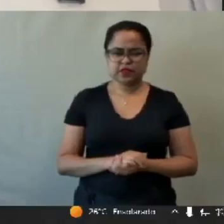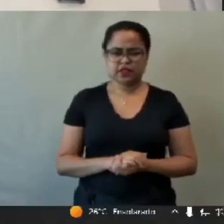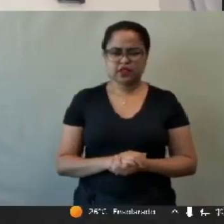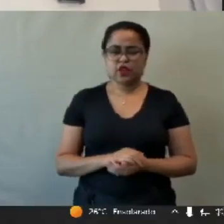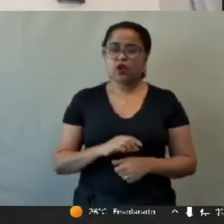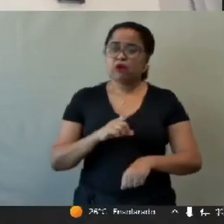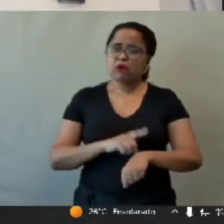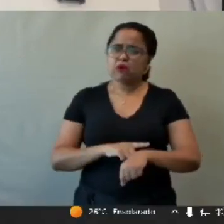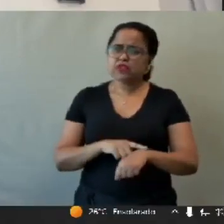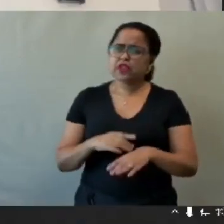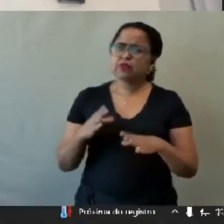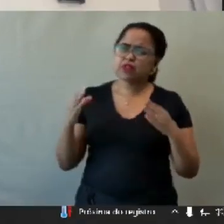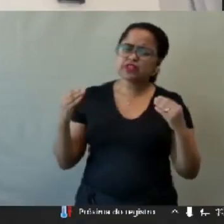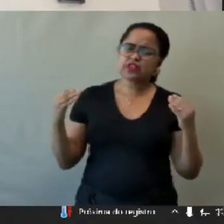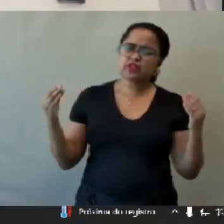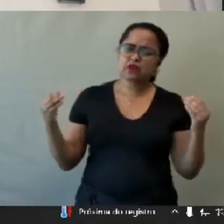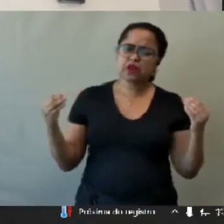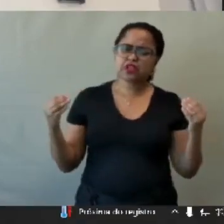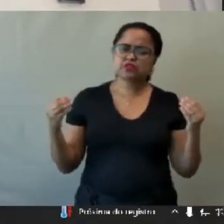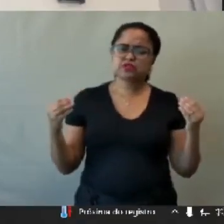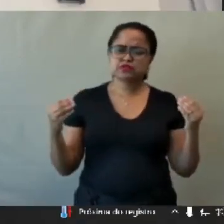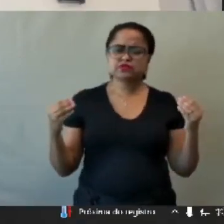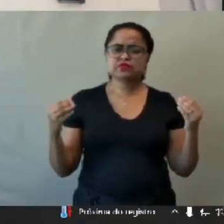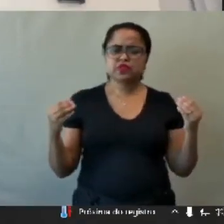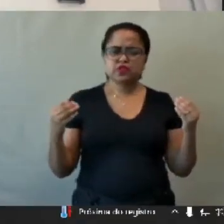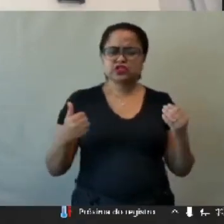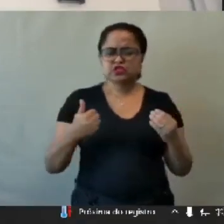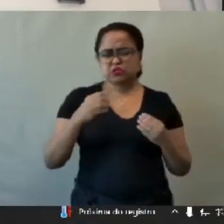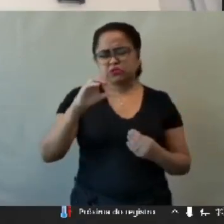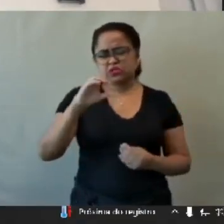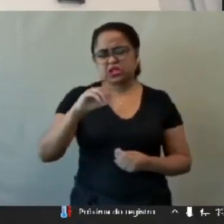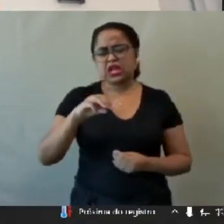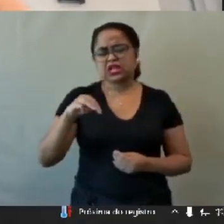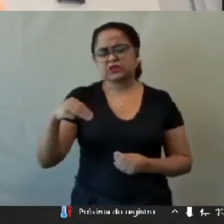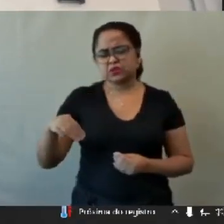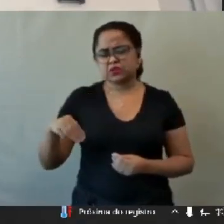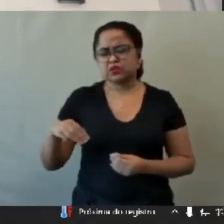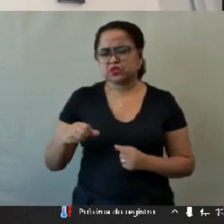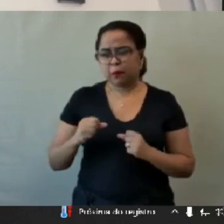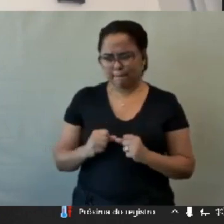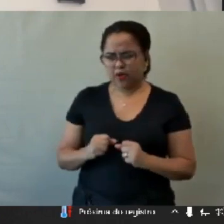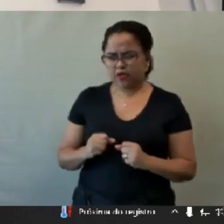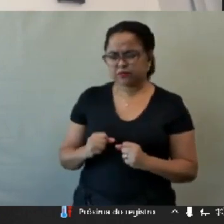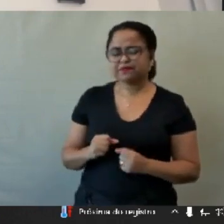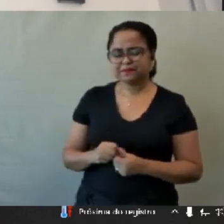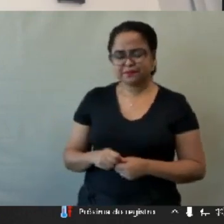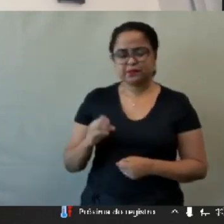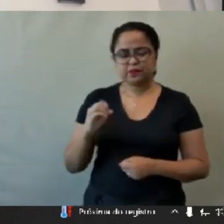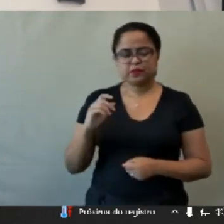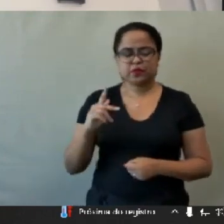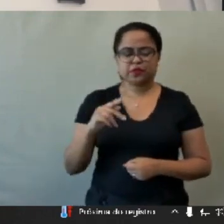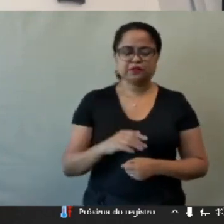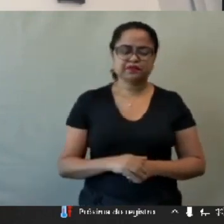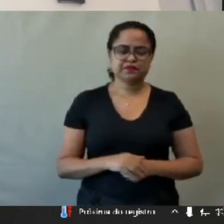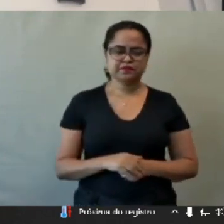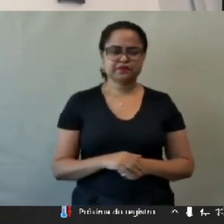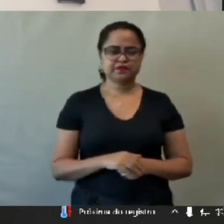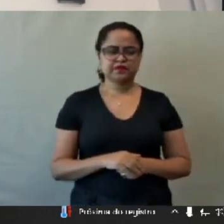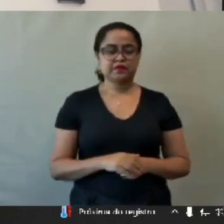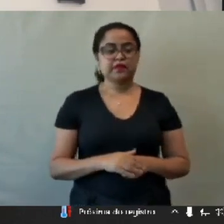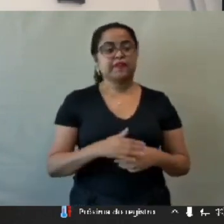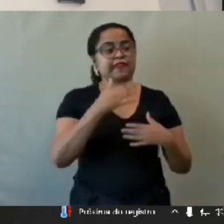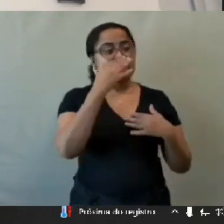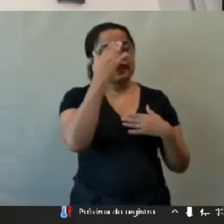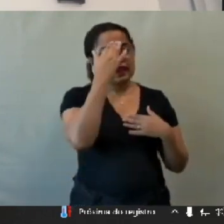então acho que uns 10 minutos, pode ser? Tá, joia. Uhum. Tá bom. Bom, primeiro,